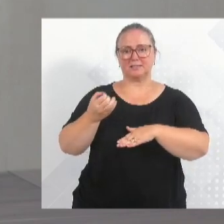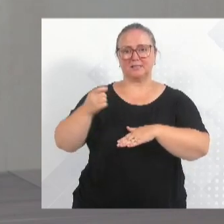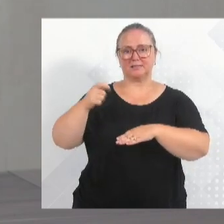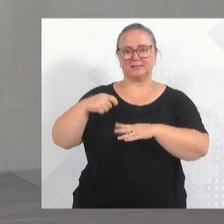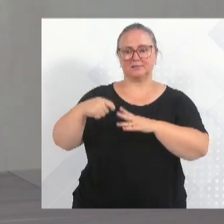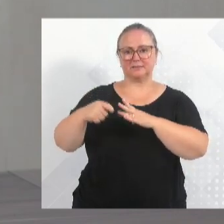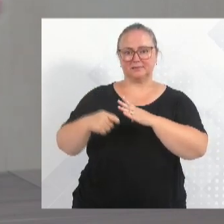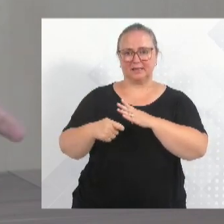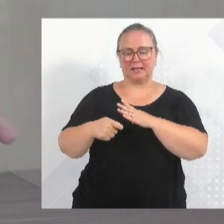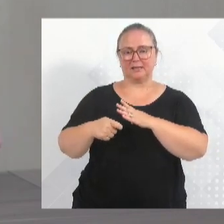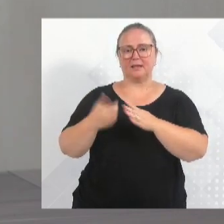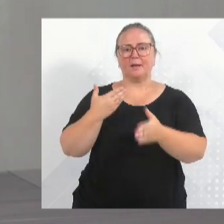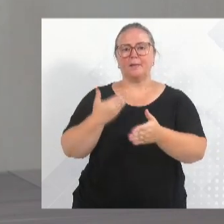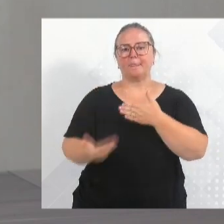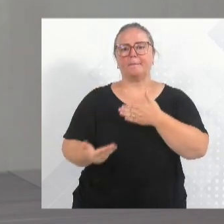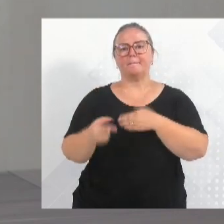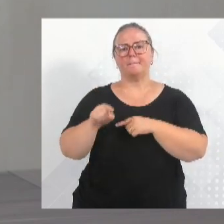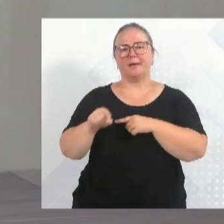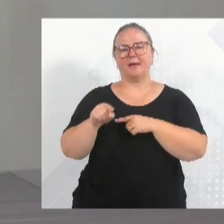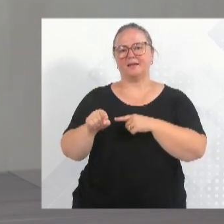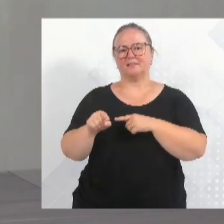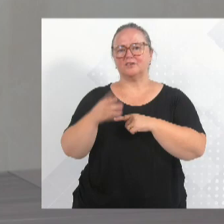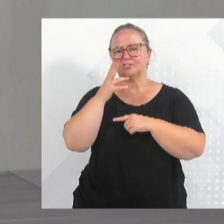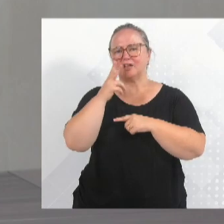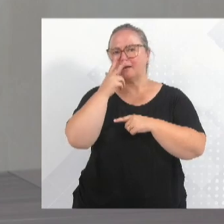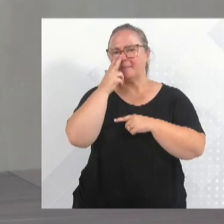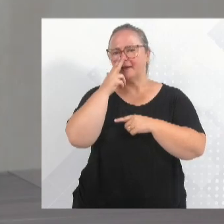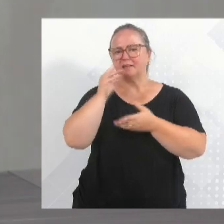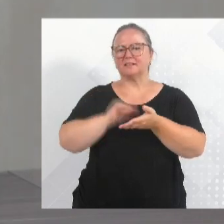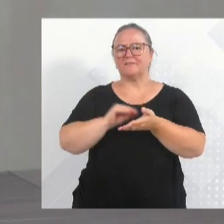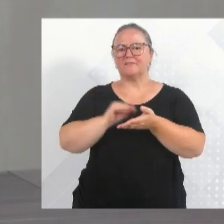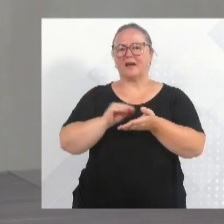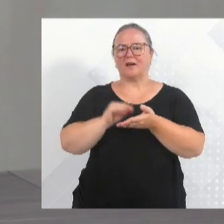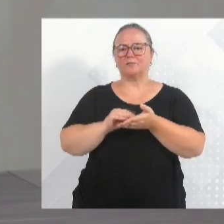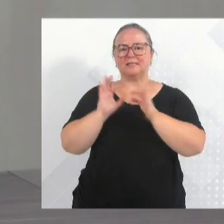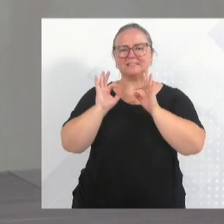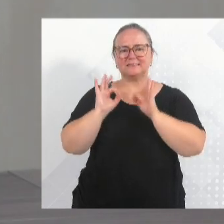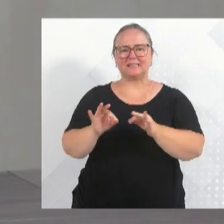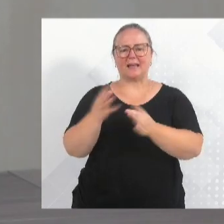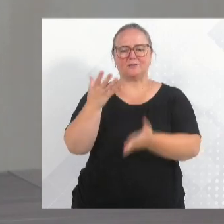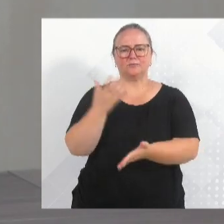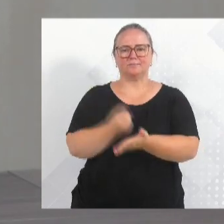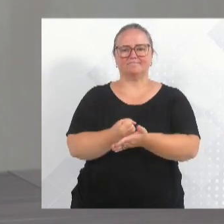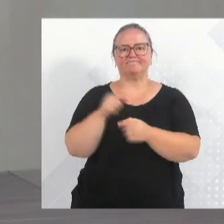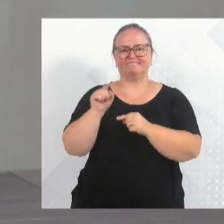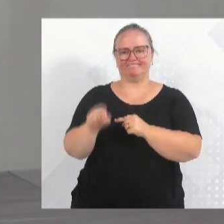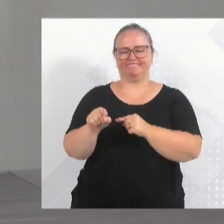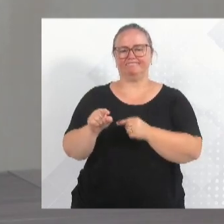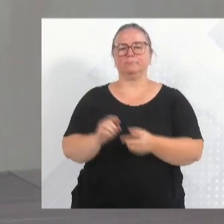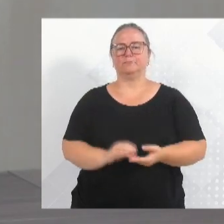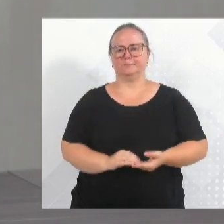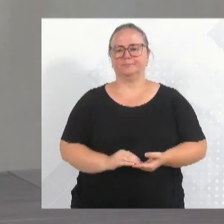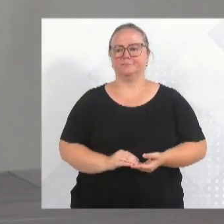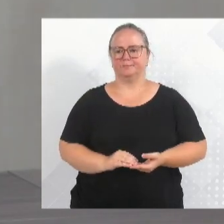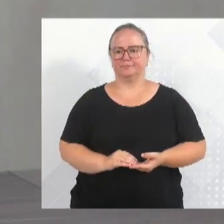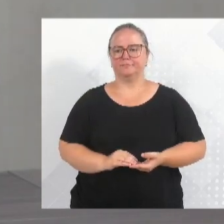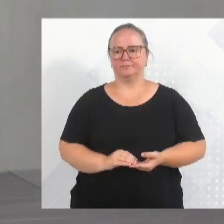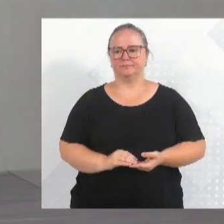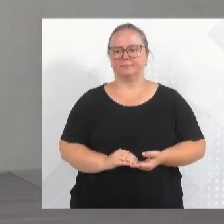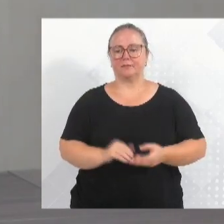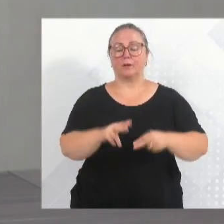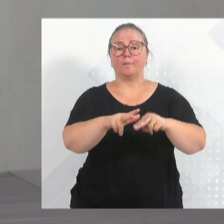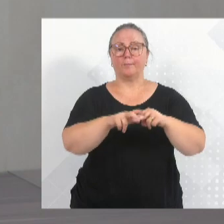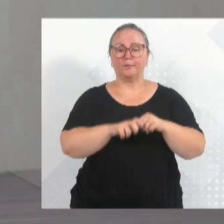meses, ele acaba perdendo a vida útil dele e não fazendo o devido registro que a máquina precisa fazer. Então, o que a